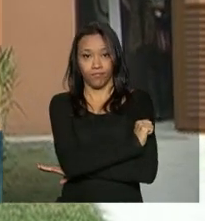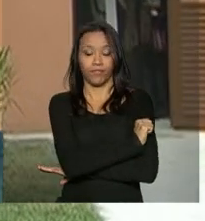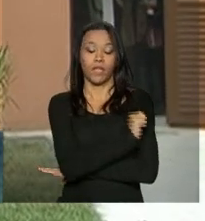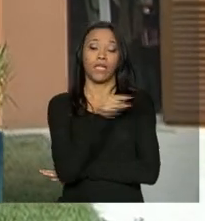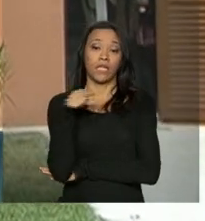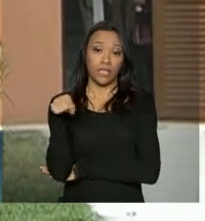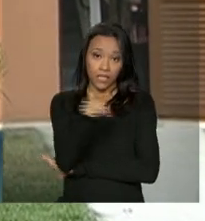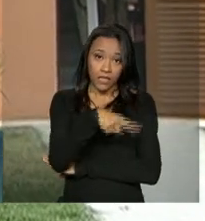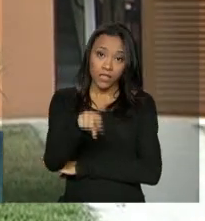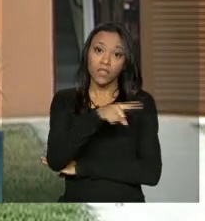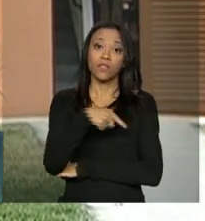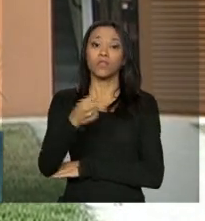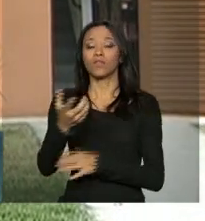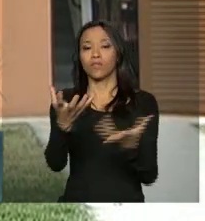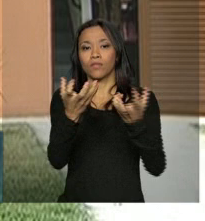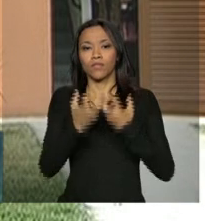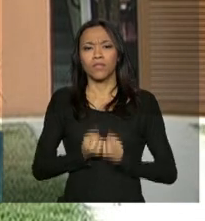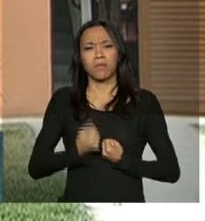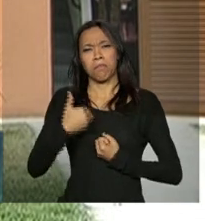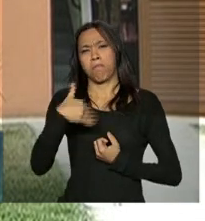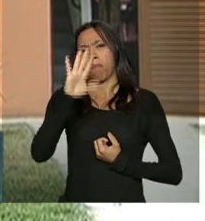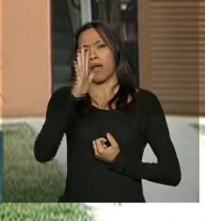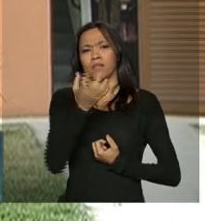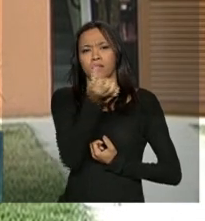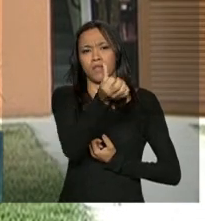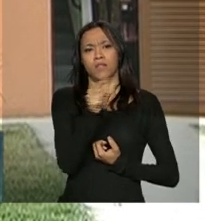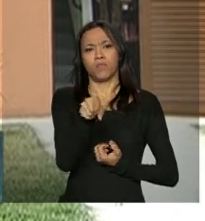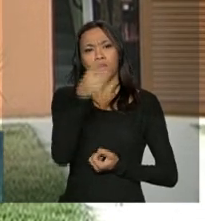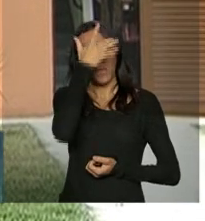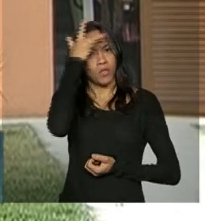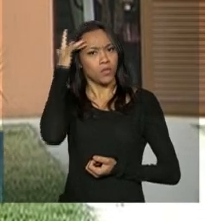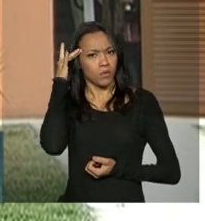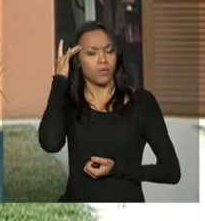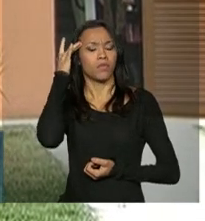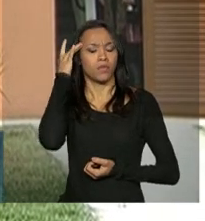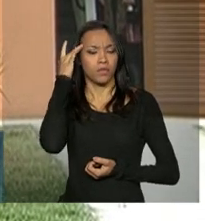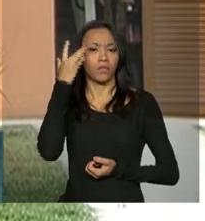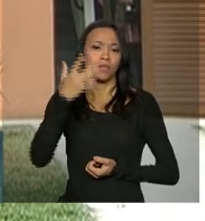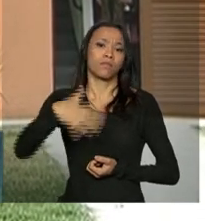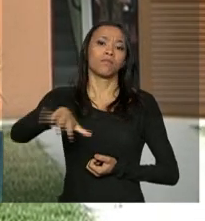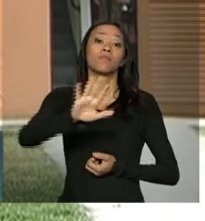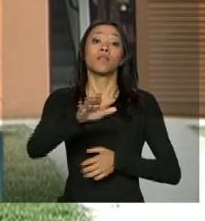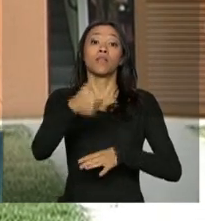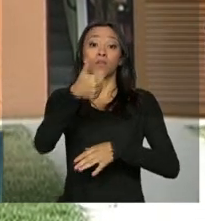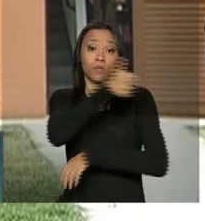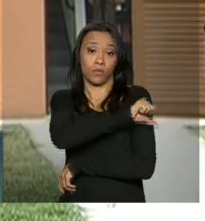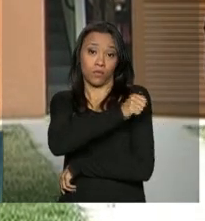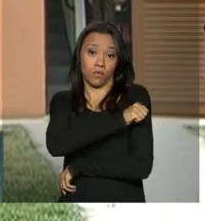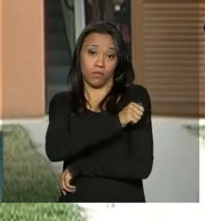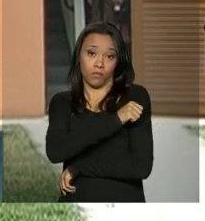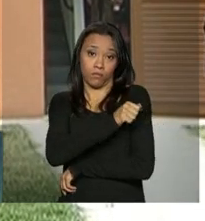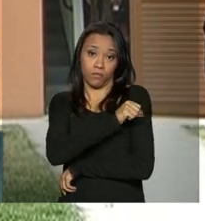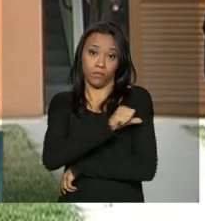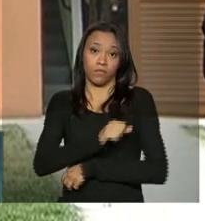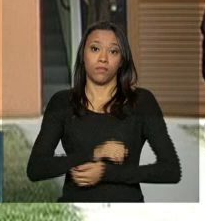beneficiar mais de 6.000 pessoas na zona oeste da capital Fluminense